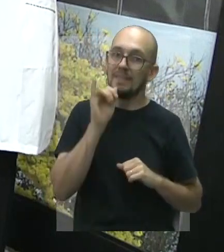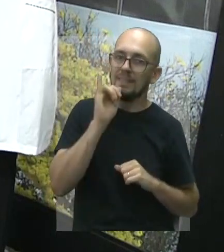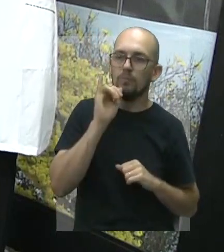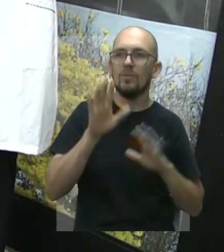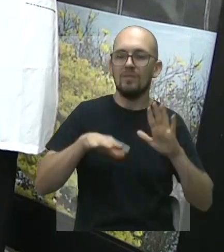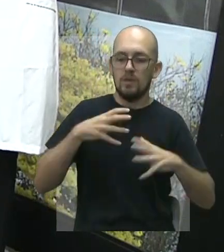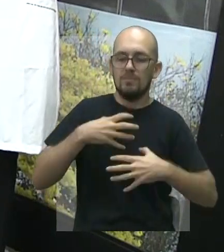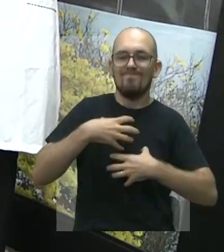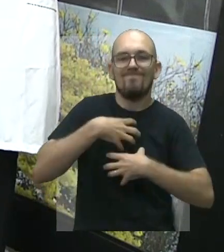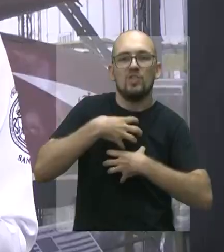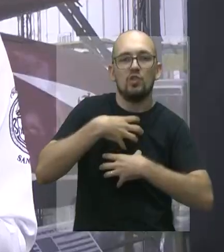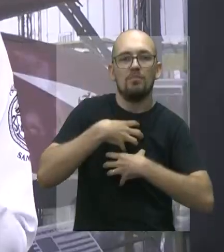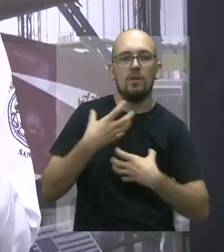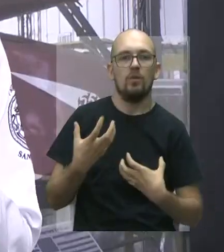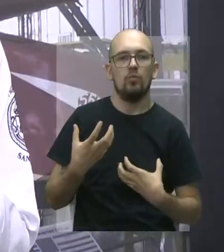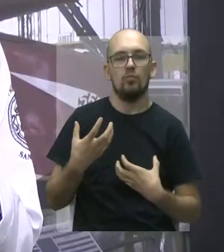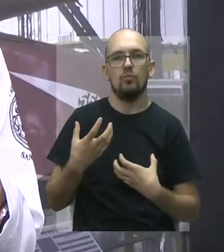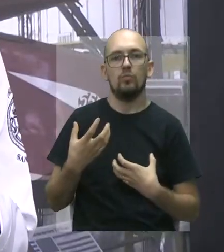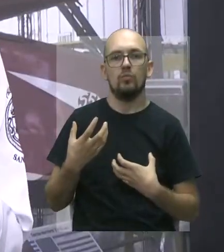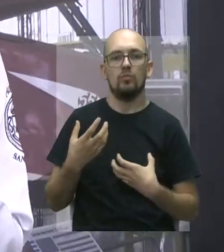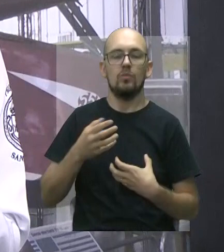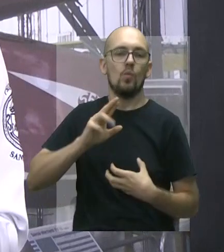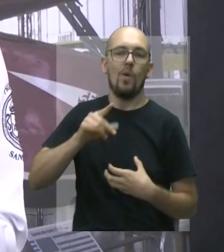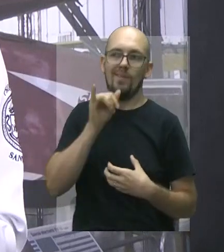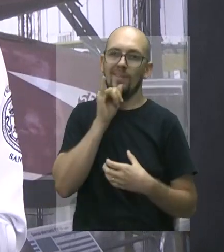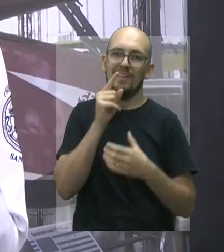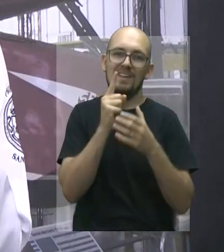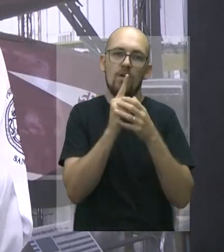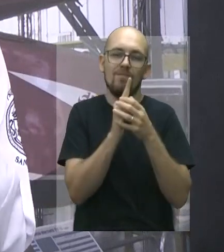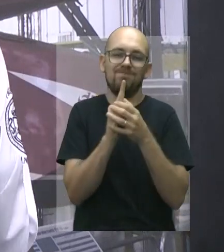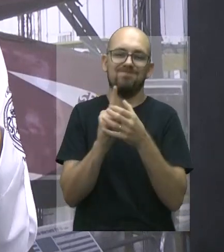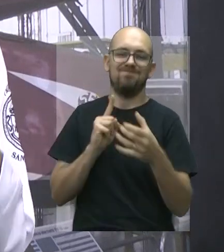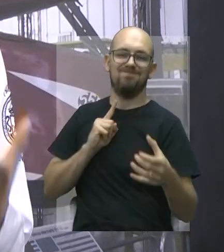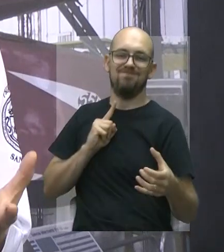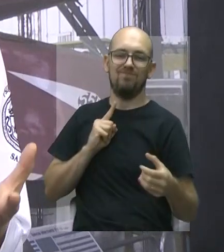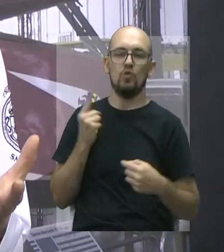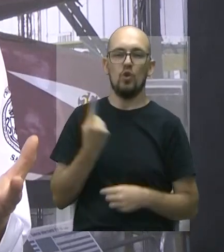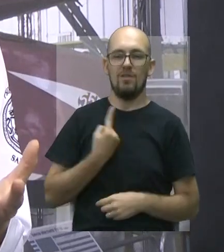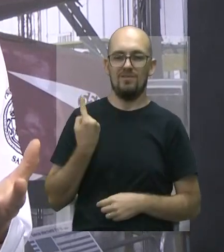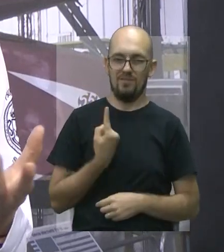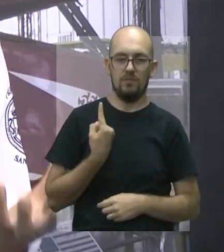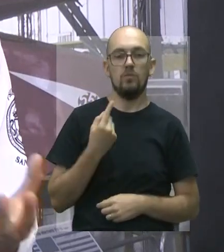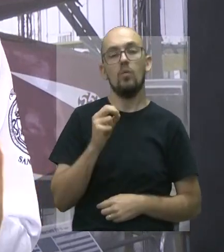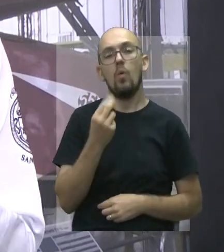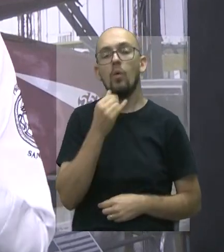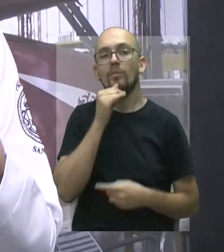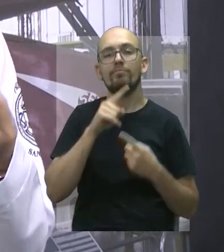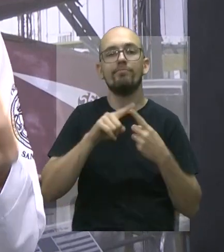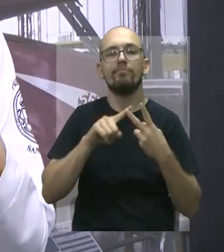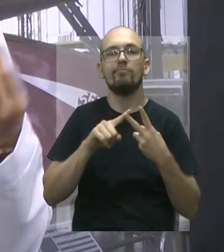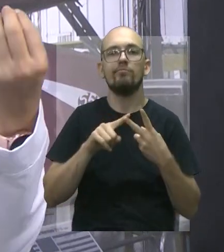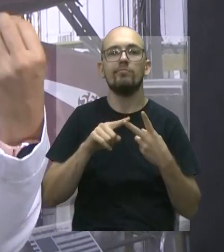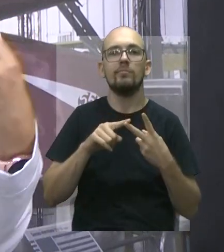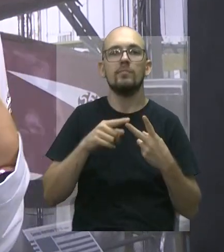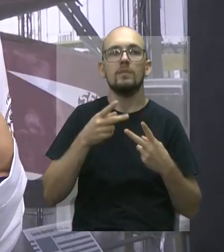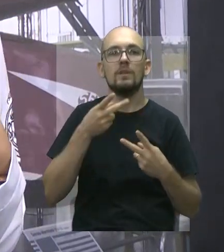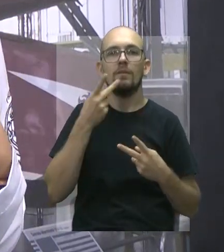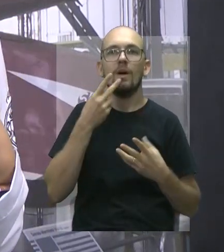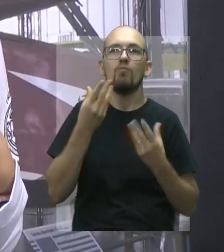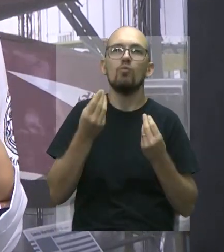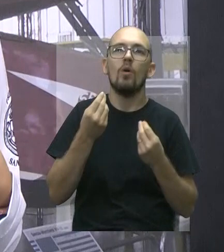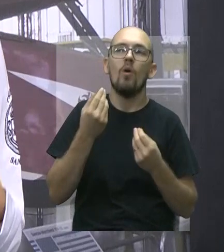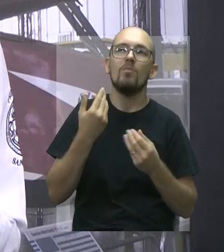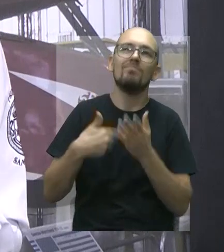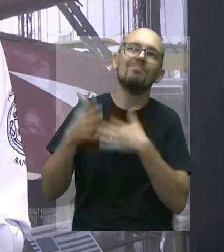sentimentos, não só o isolamento, mas também a questão de falar de forma muito saudosista